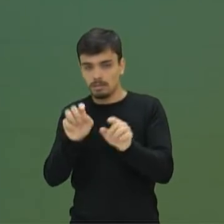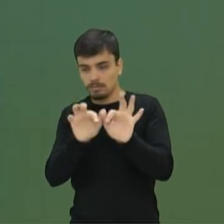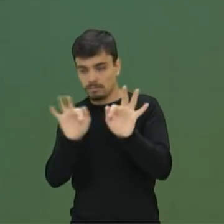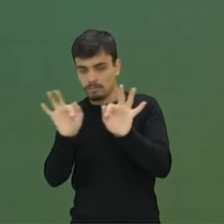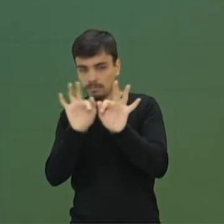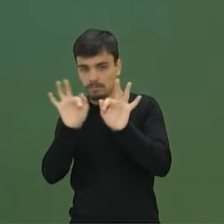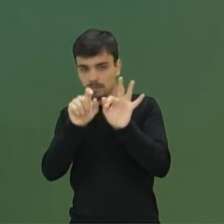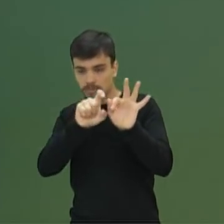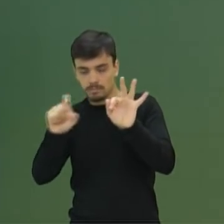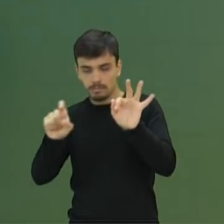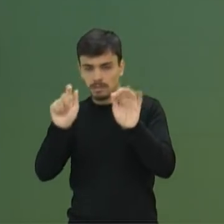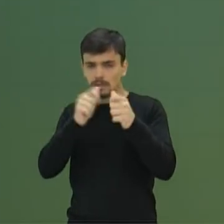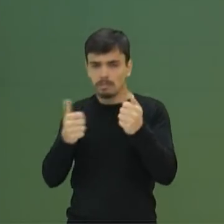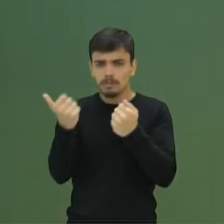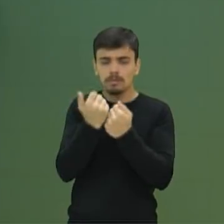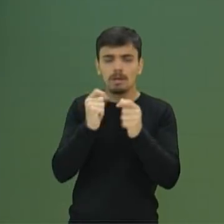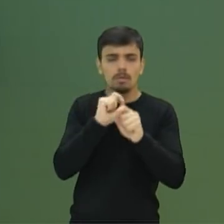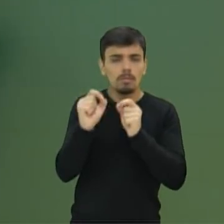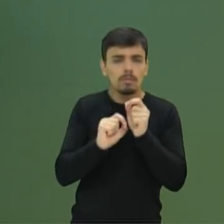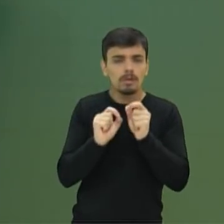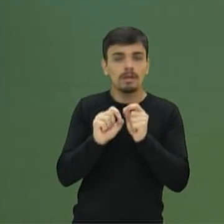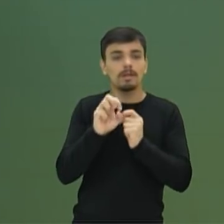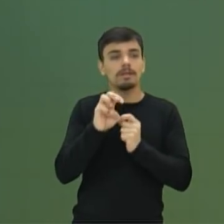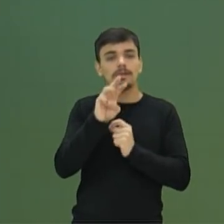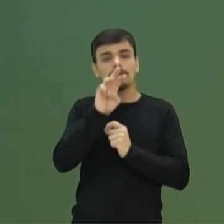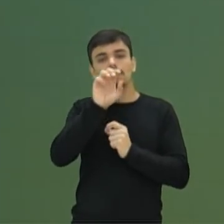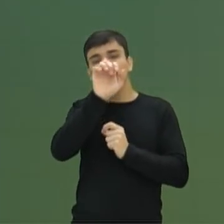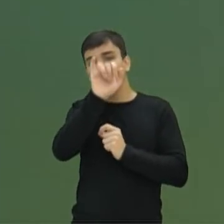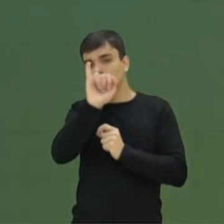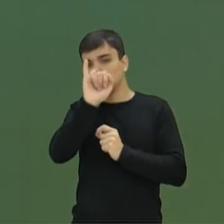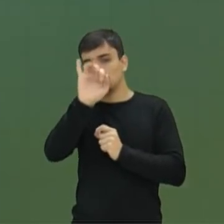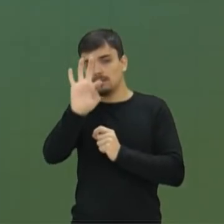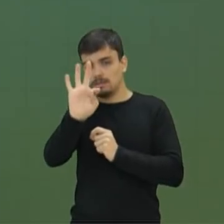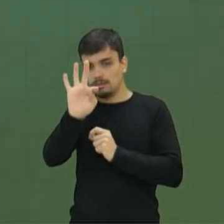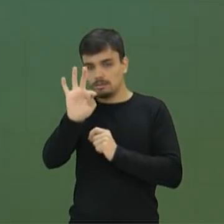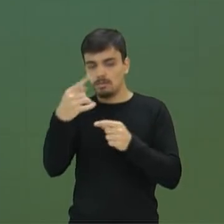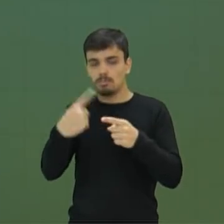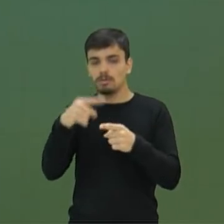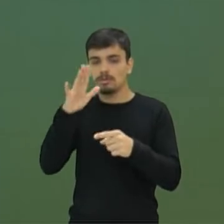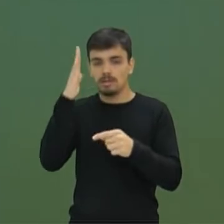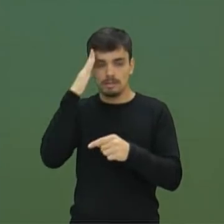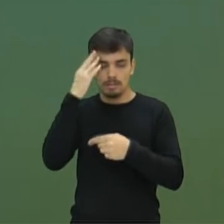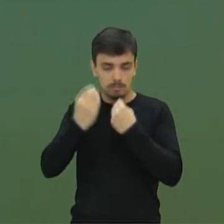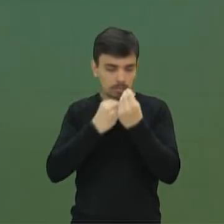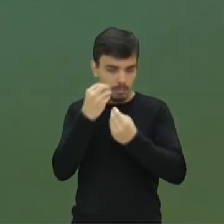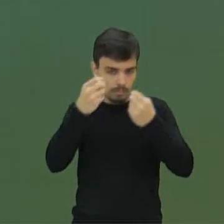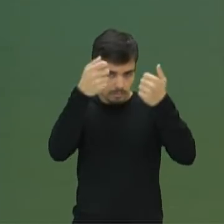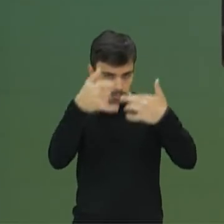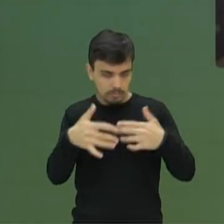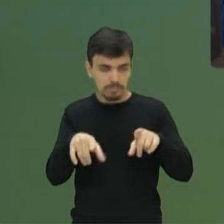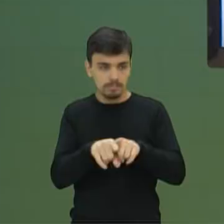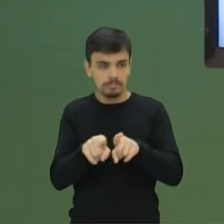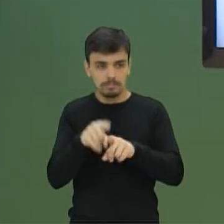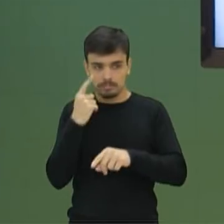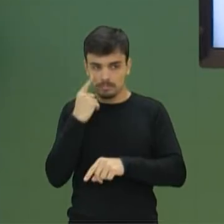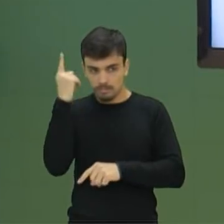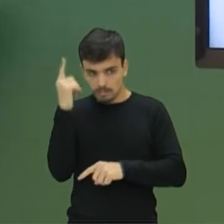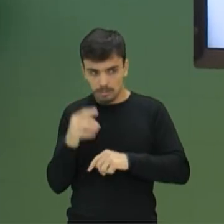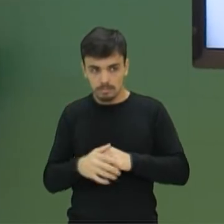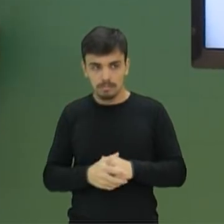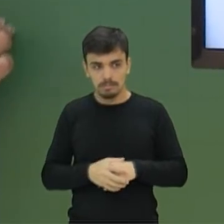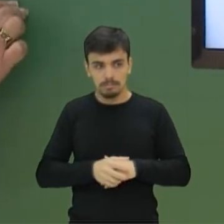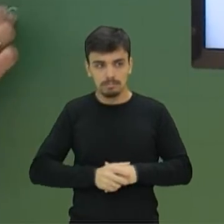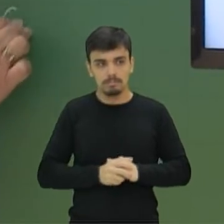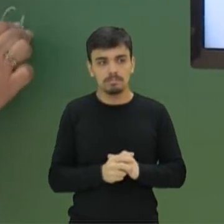Posso trocar o the pizza por it, porque eu já sei do que eu estou falando. Então, was it